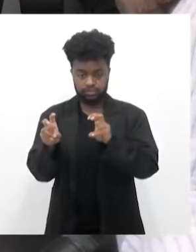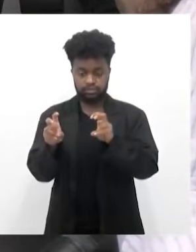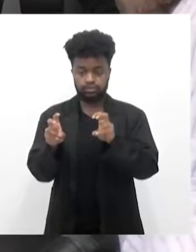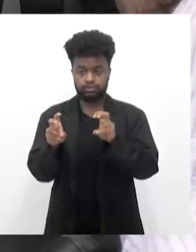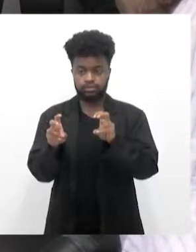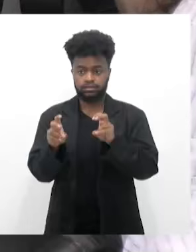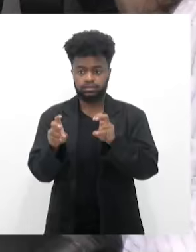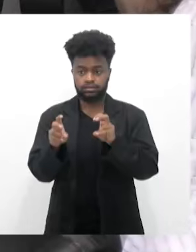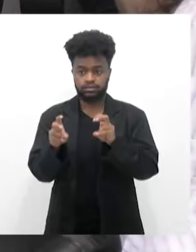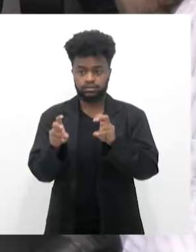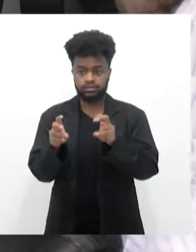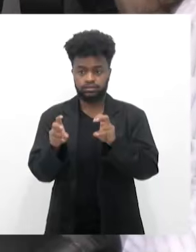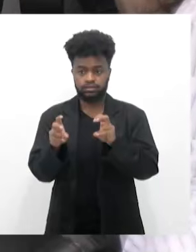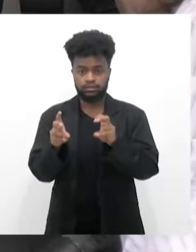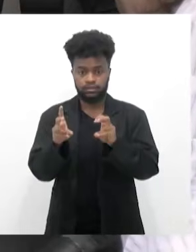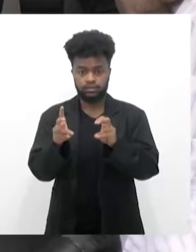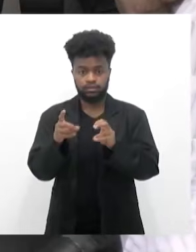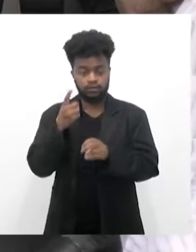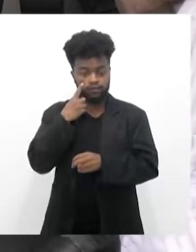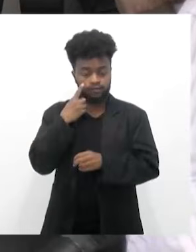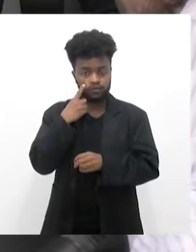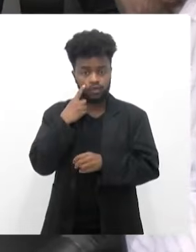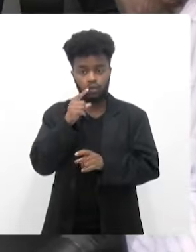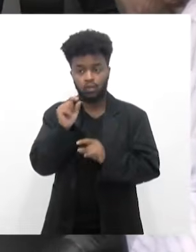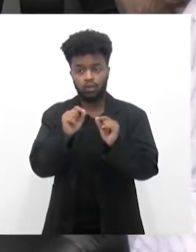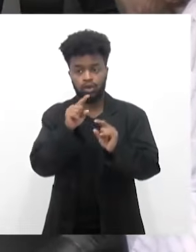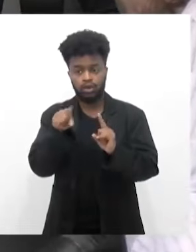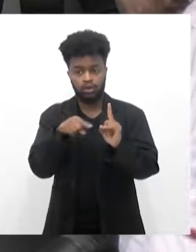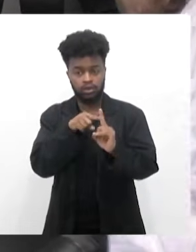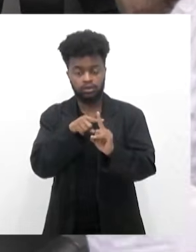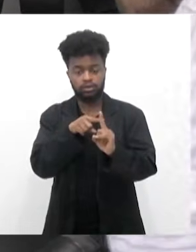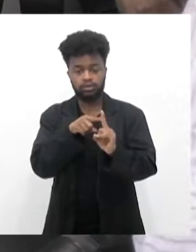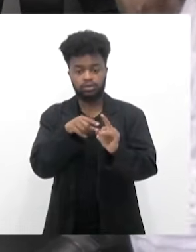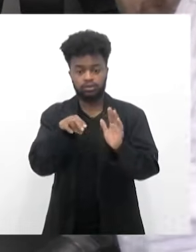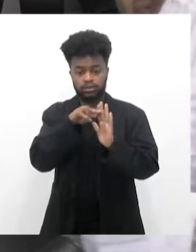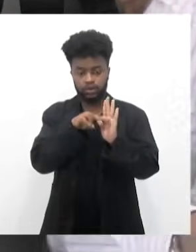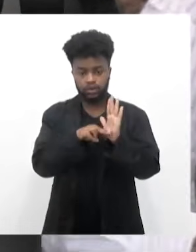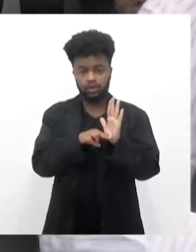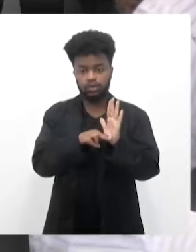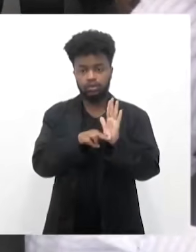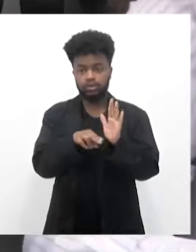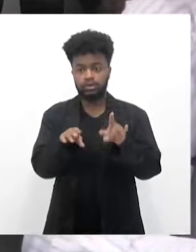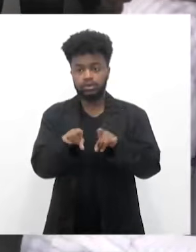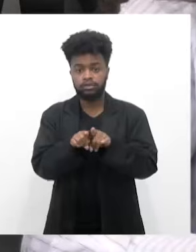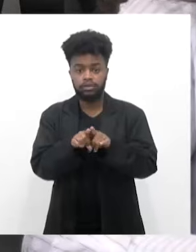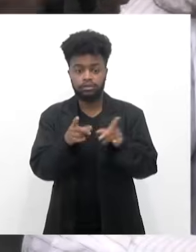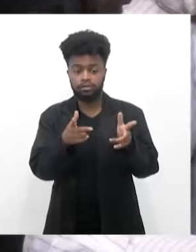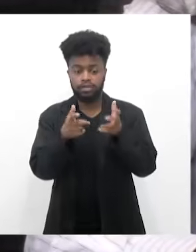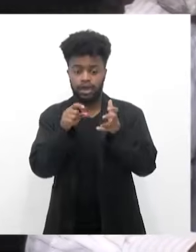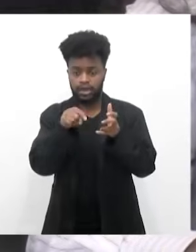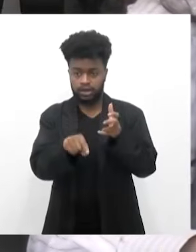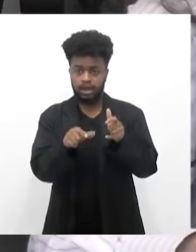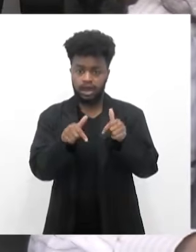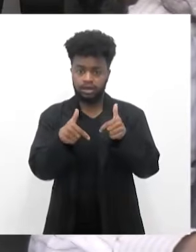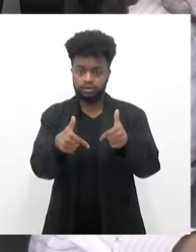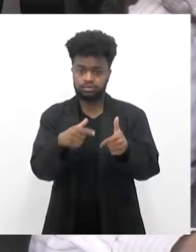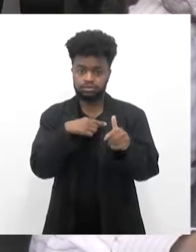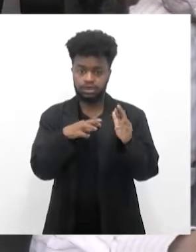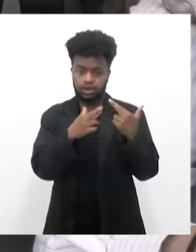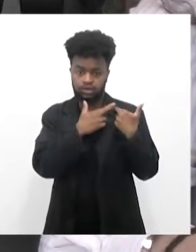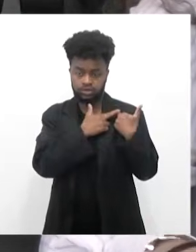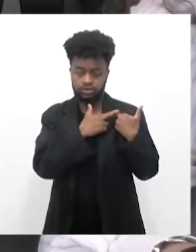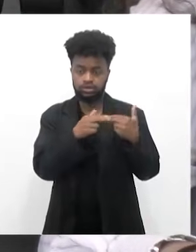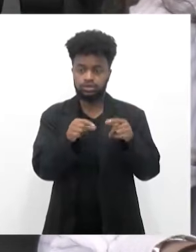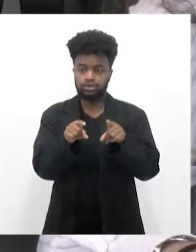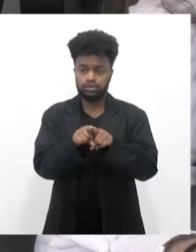né, vai olhar para a finalidade da norma, vai reconhecer que essa casa está agindo com muita